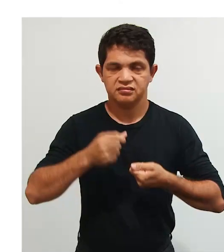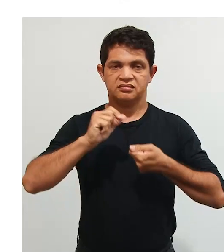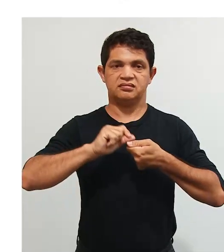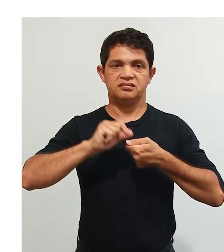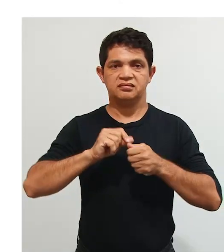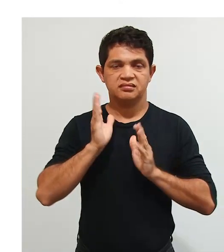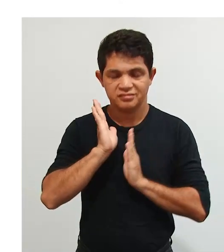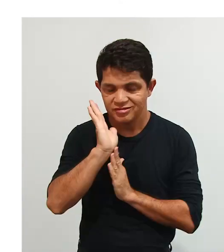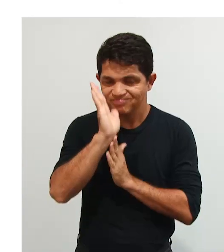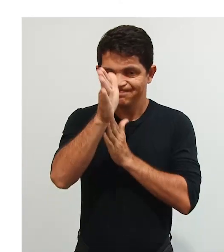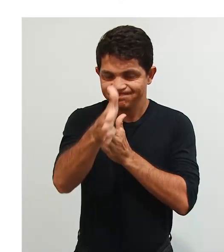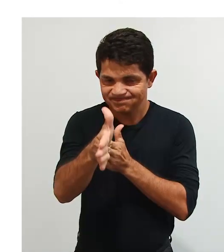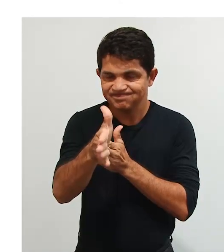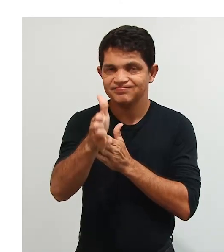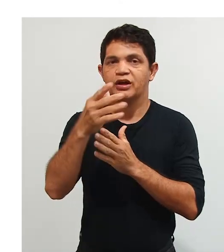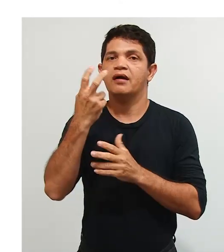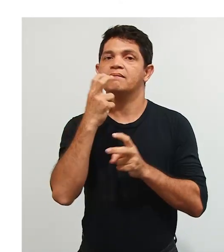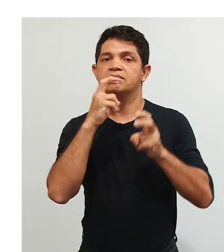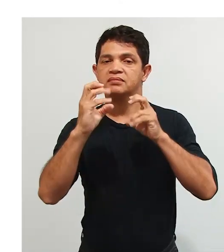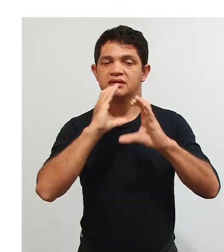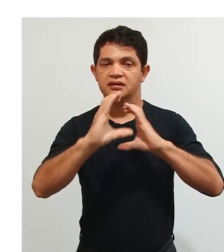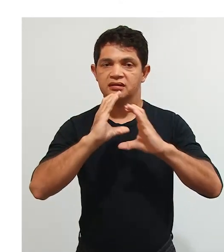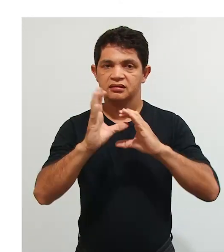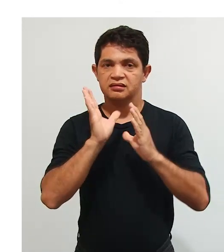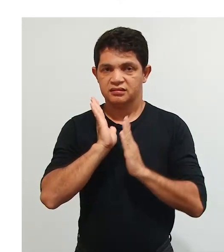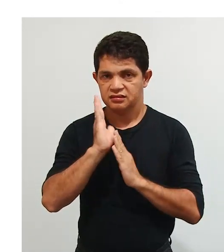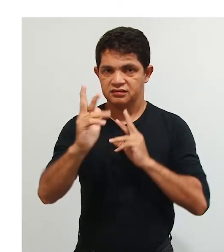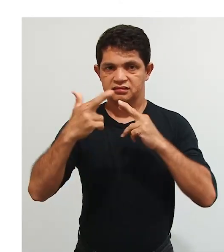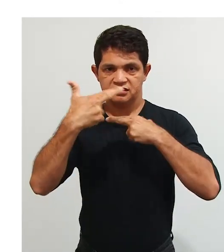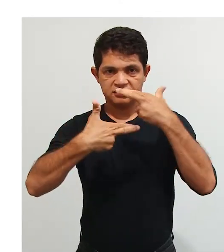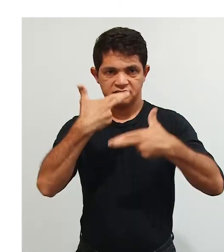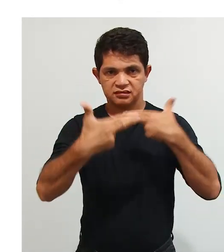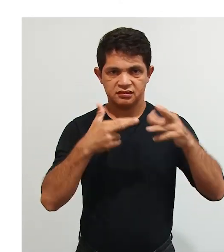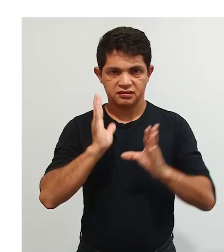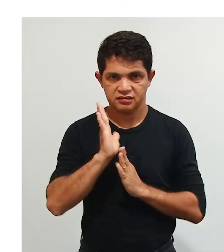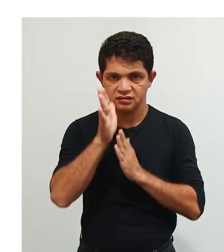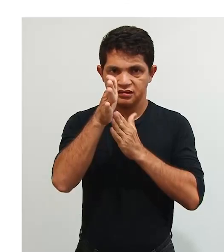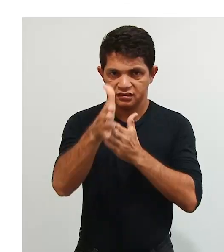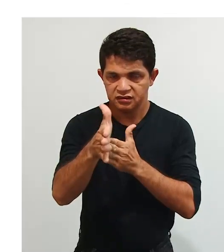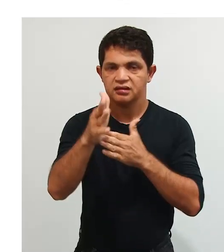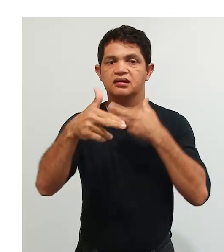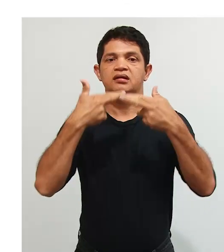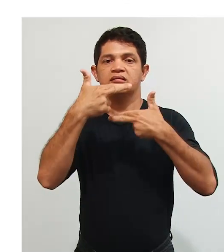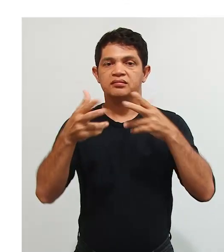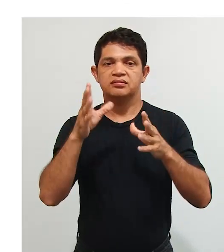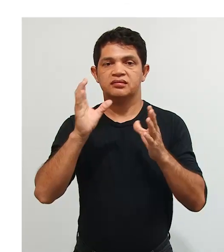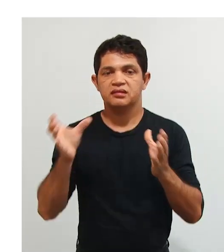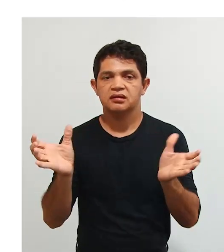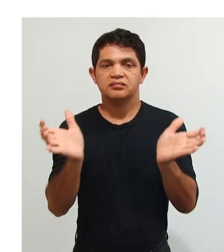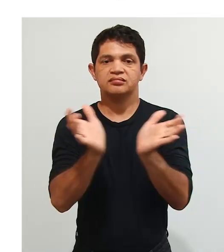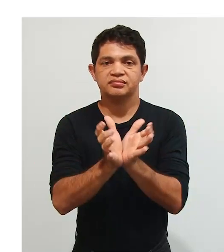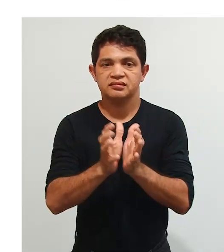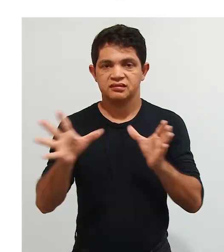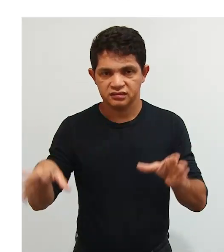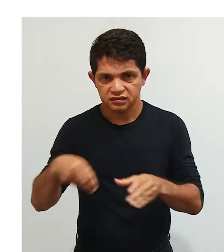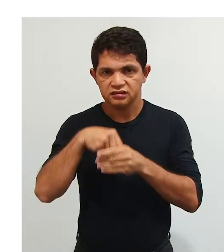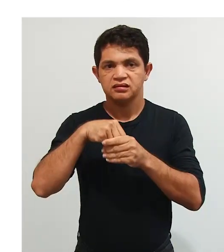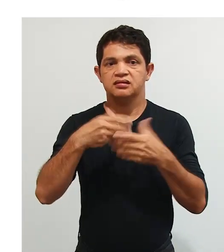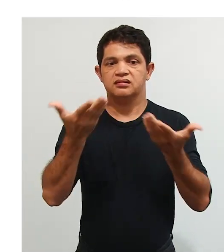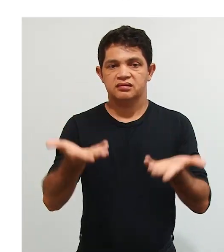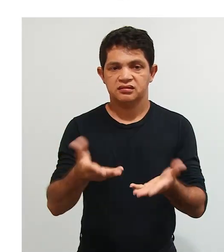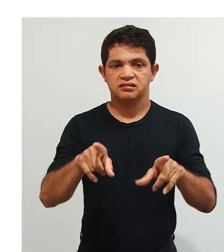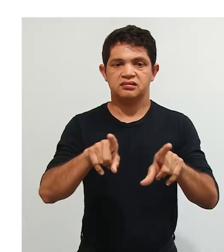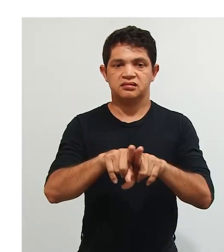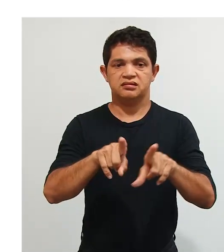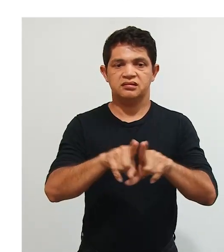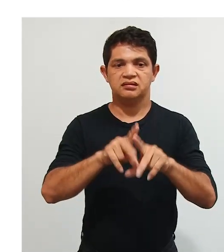e direta, contribuindo para relacionamentos saudáveis e produtivos. E aí,